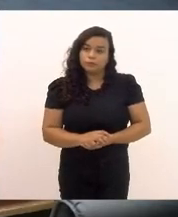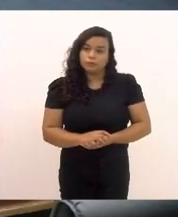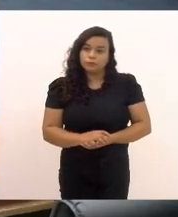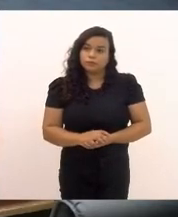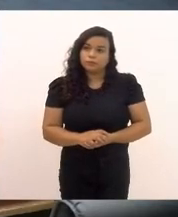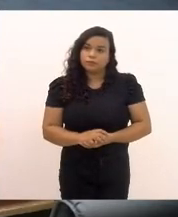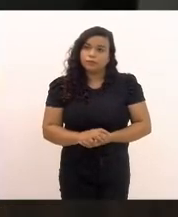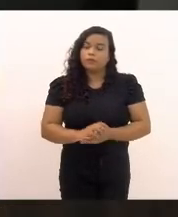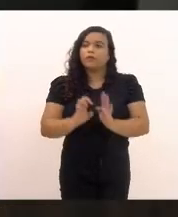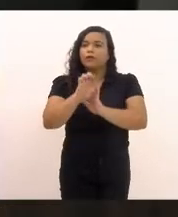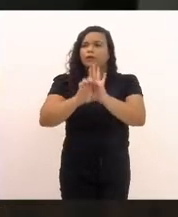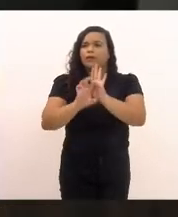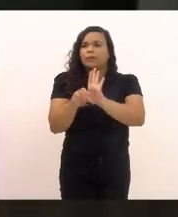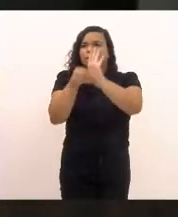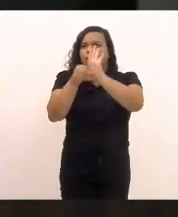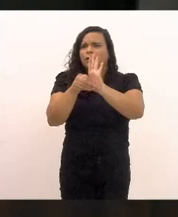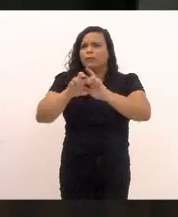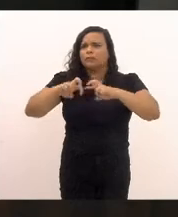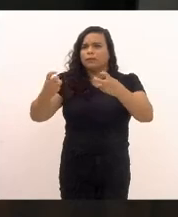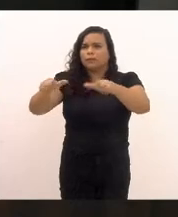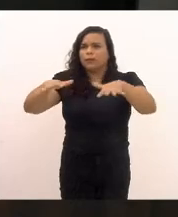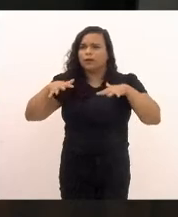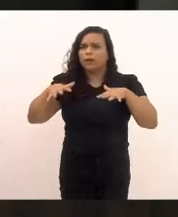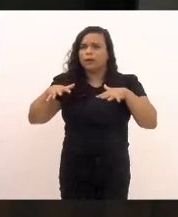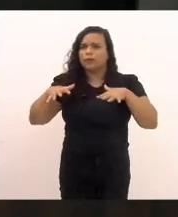A emenda de plenário não foi absorvida.